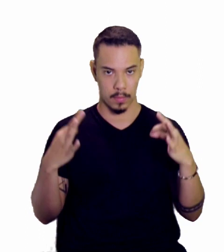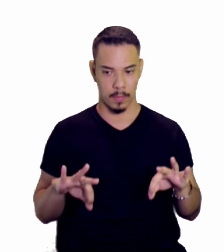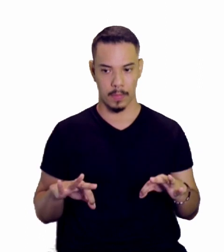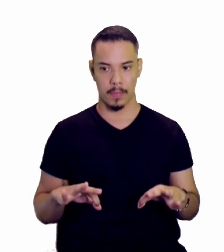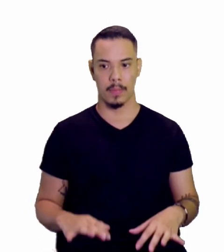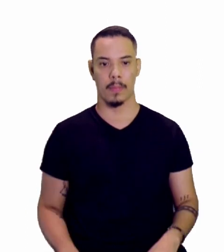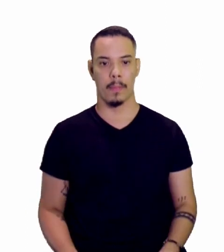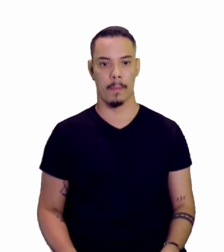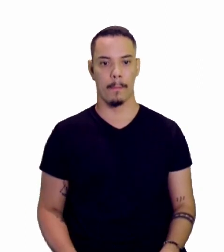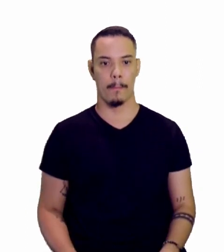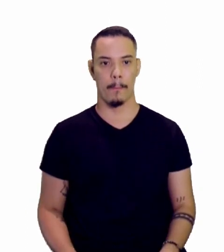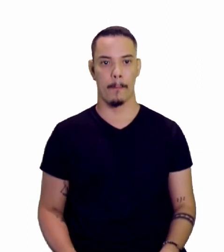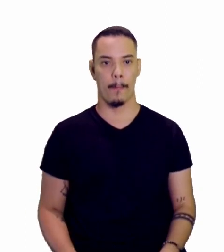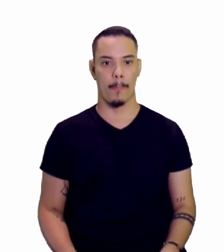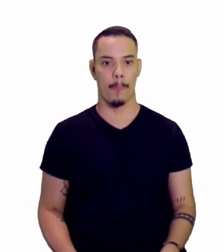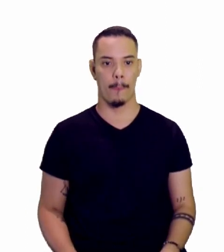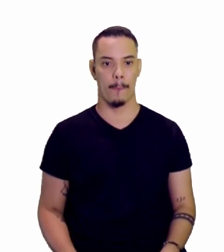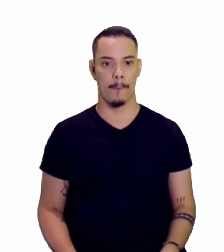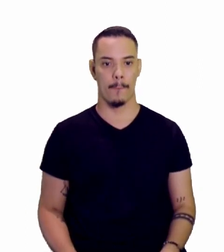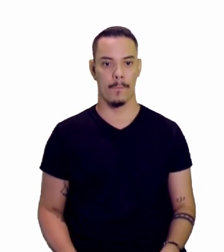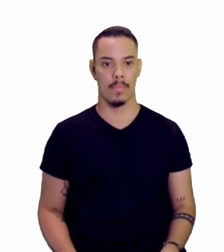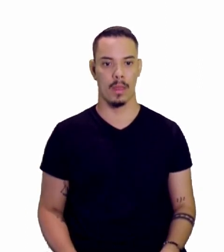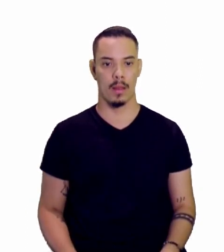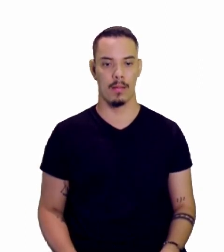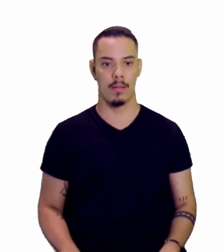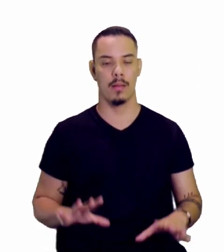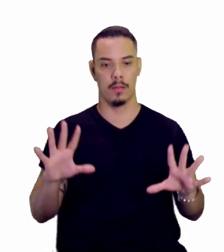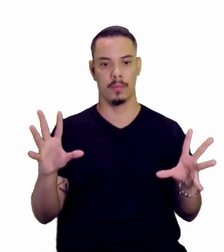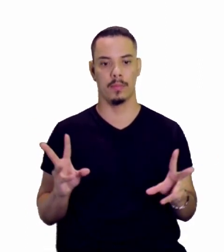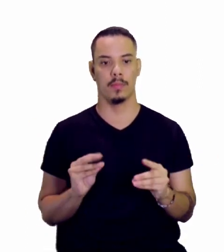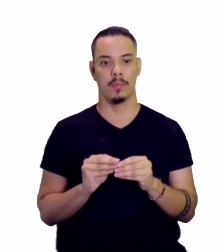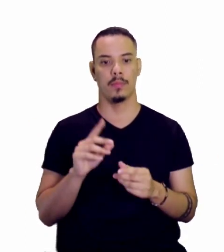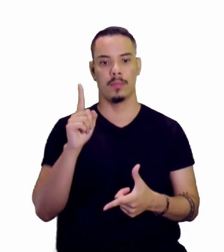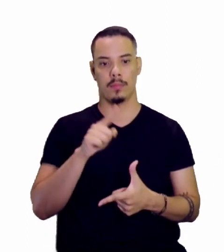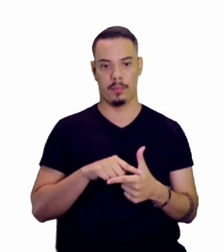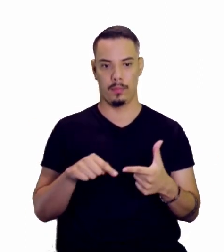Isso. Simplifica, tal, divide